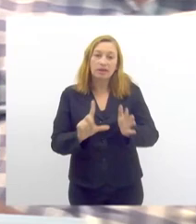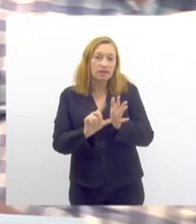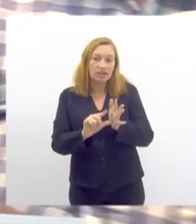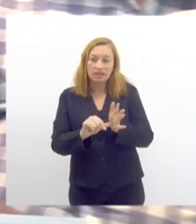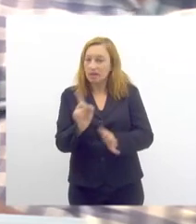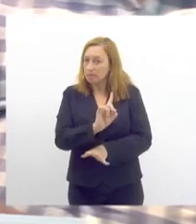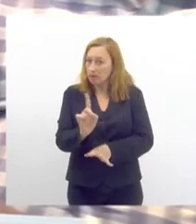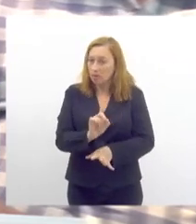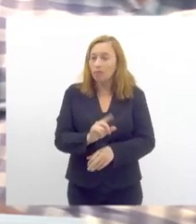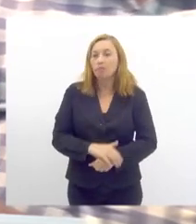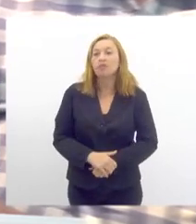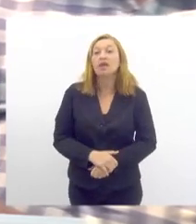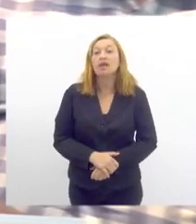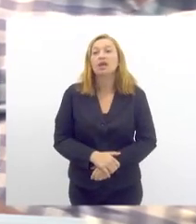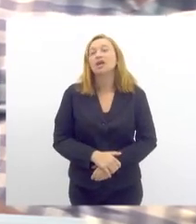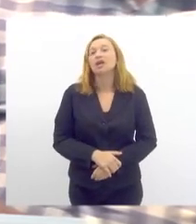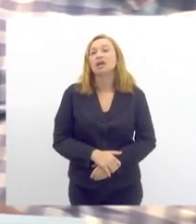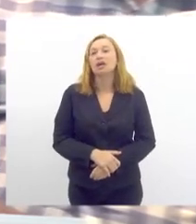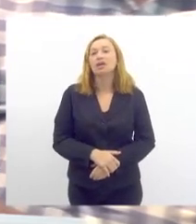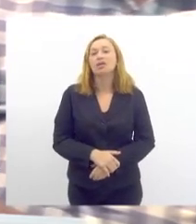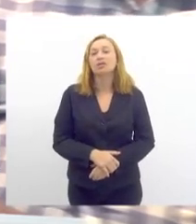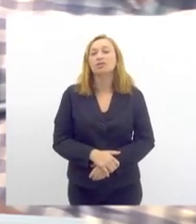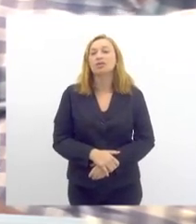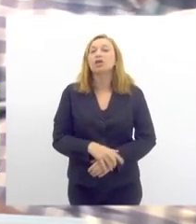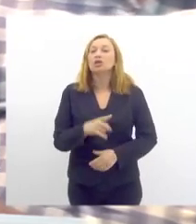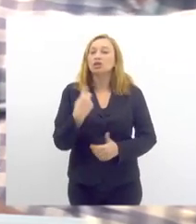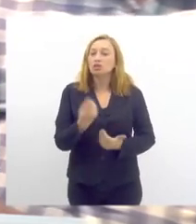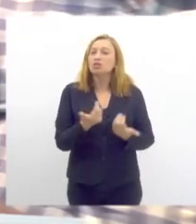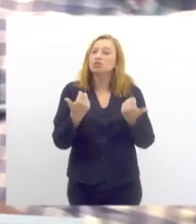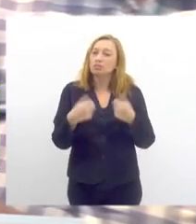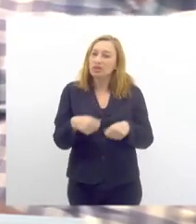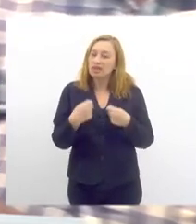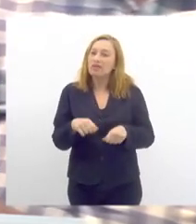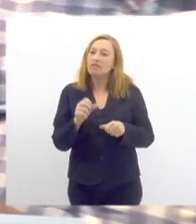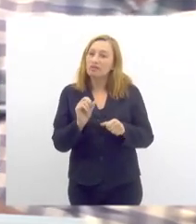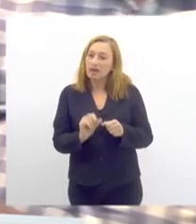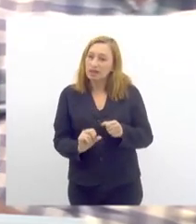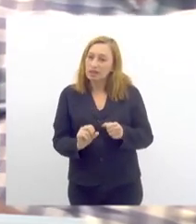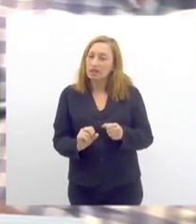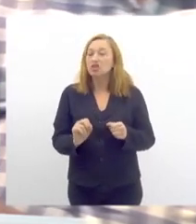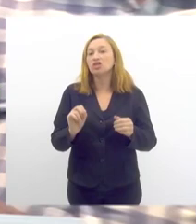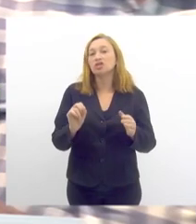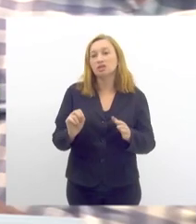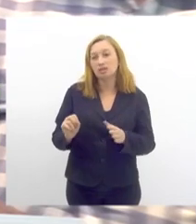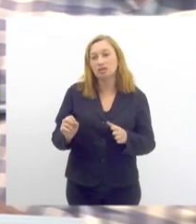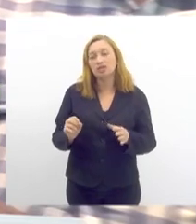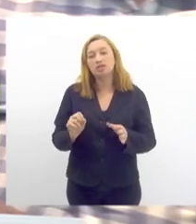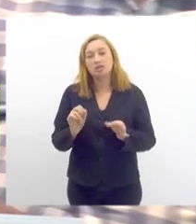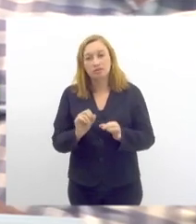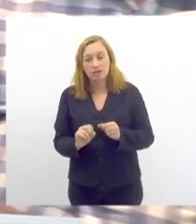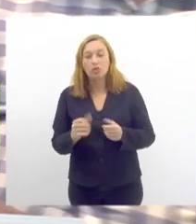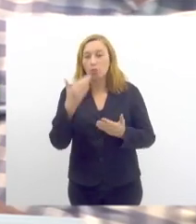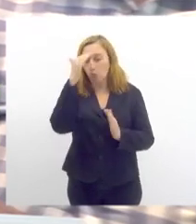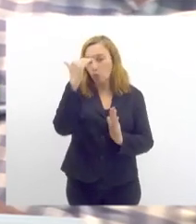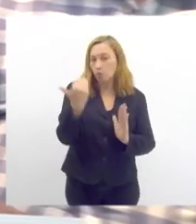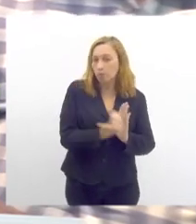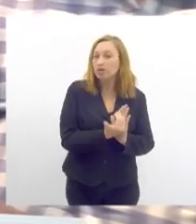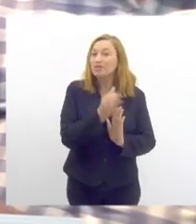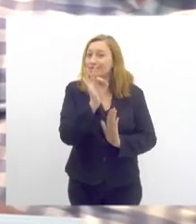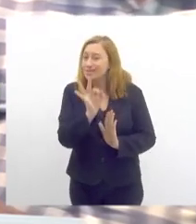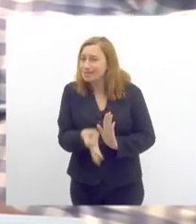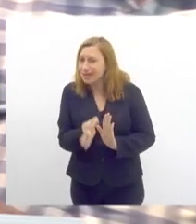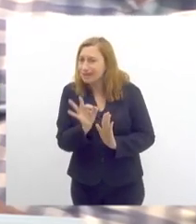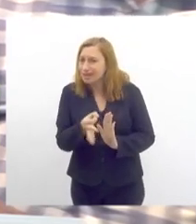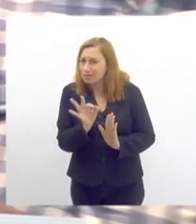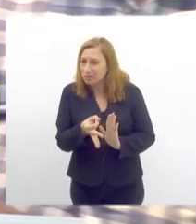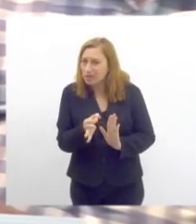atraso. Enfim, o que nós precisávamos fazer, a gente veio fazendo. A gente cumpriu rigorosamente